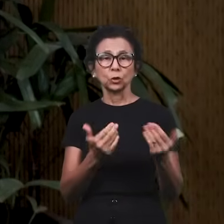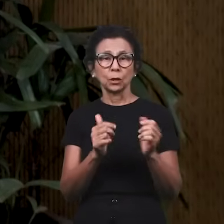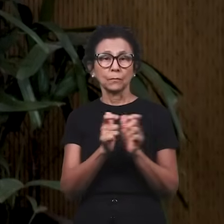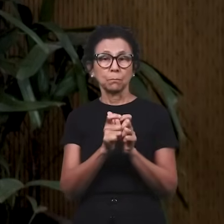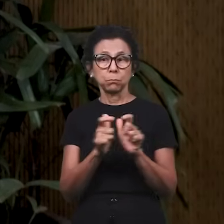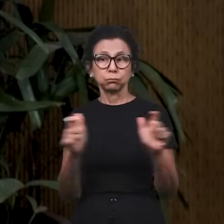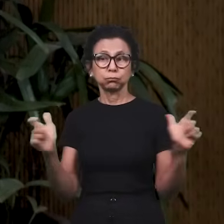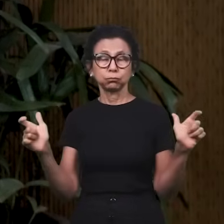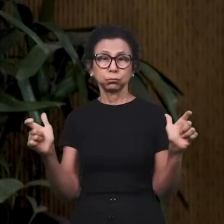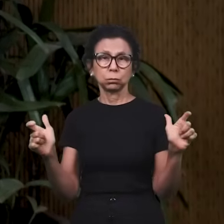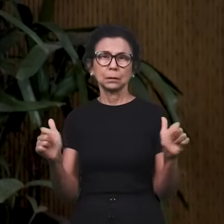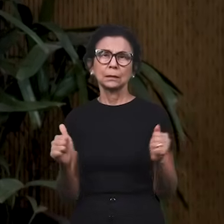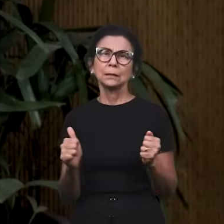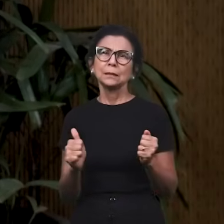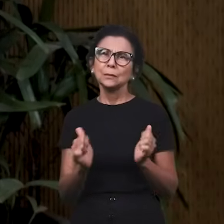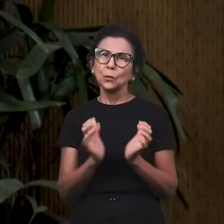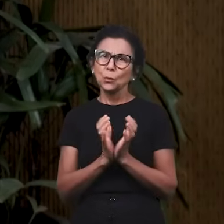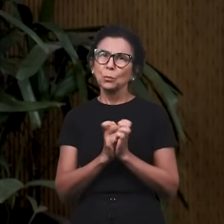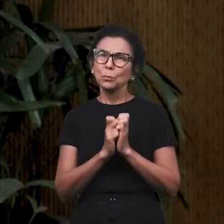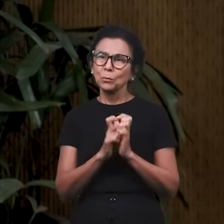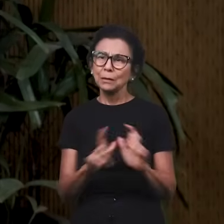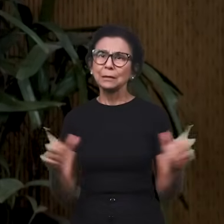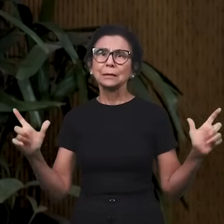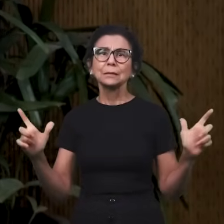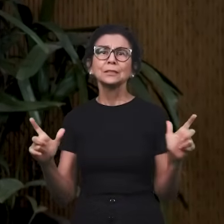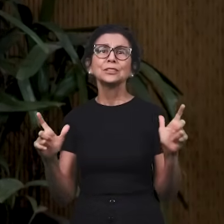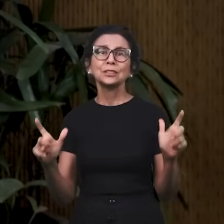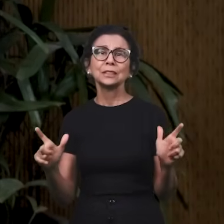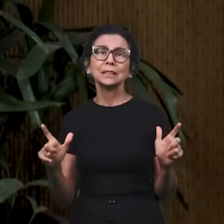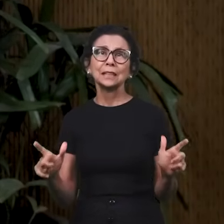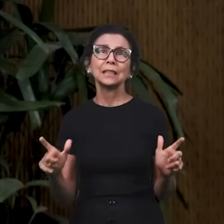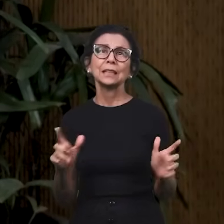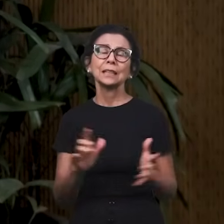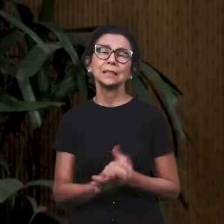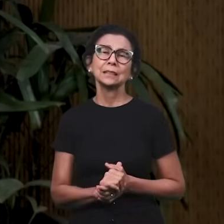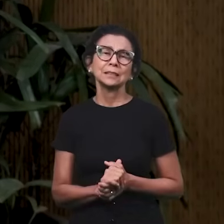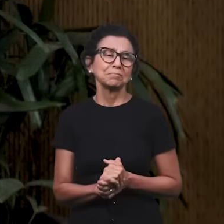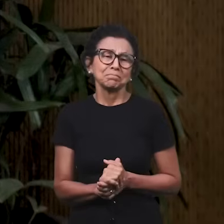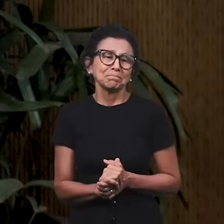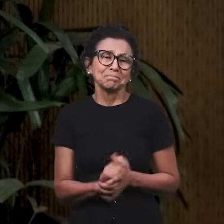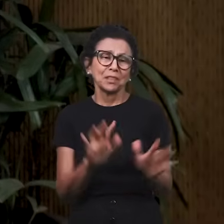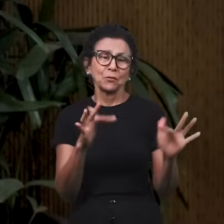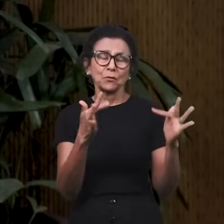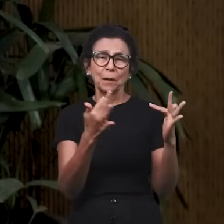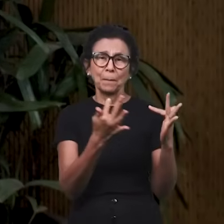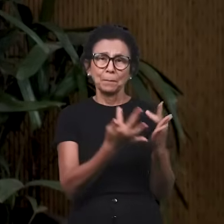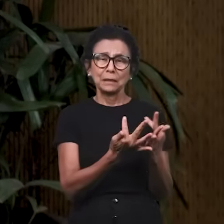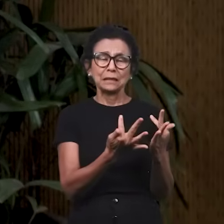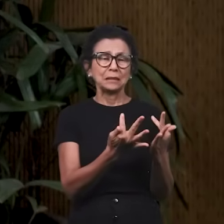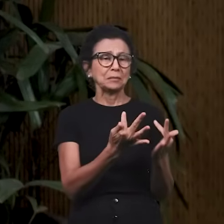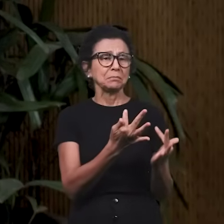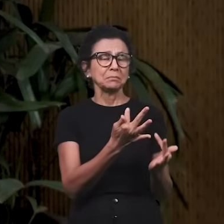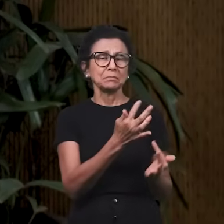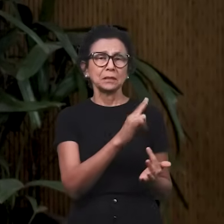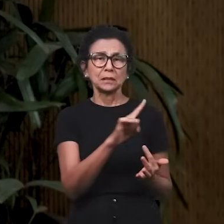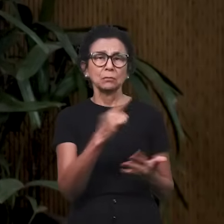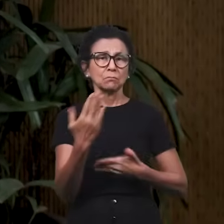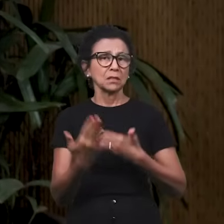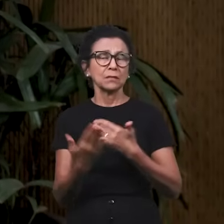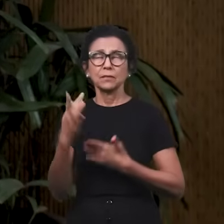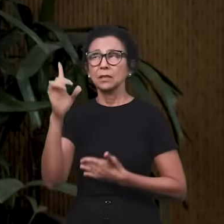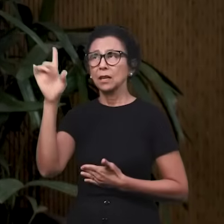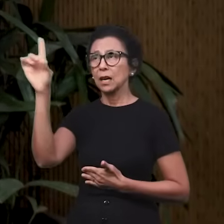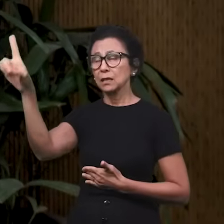jovens e nós tínhamos um grupo muito grande de jovens que eram sozinhos na família, haviam se